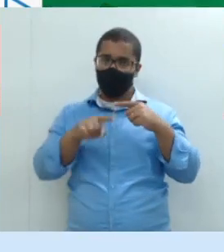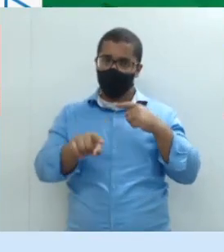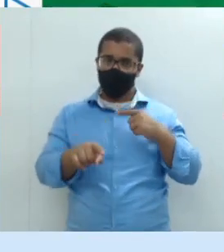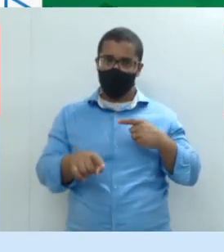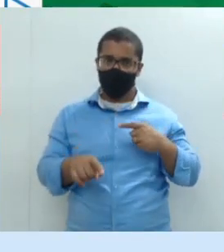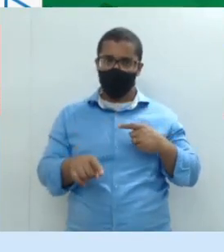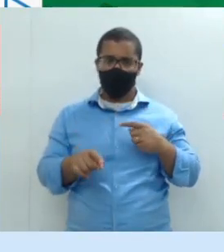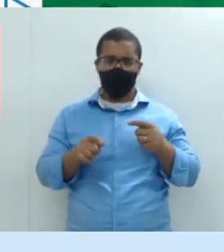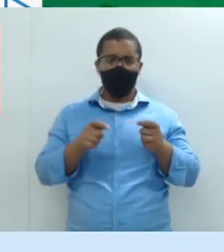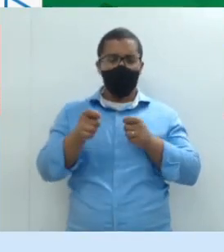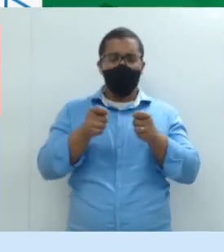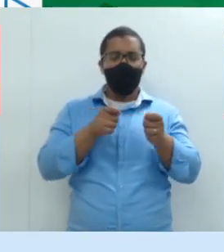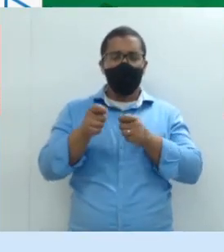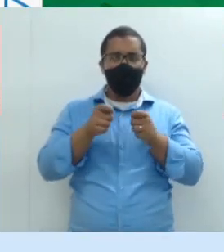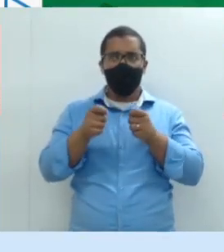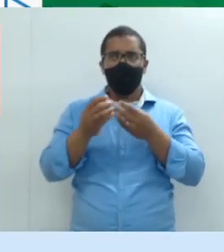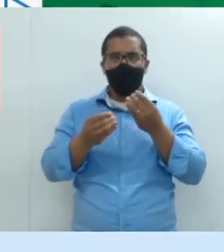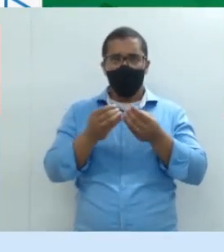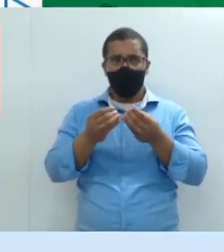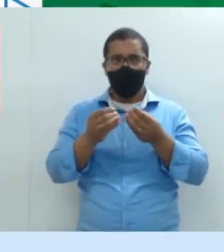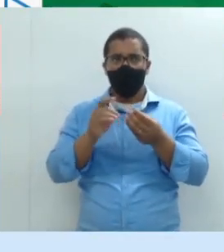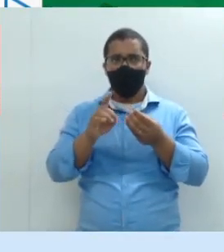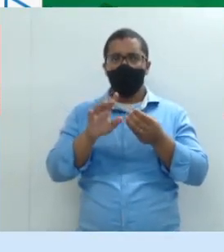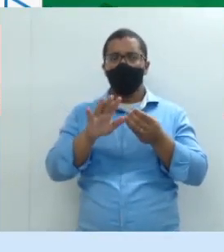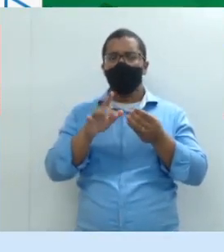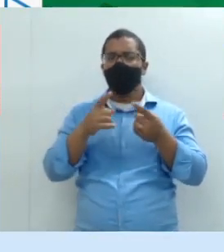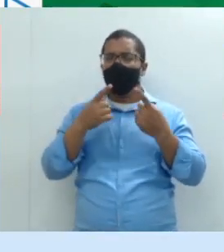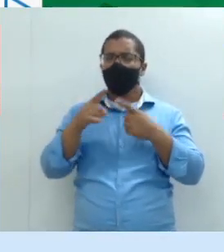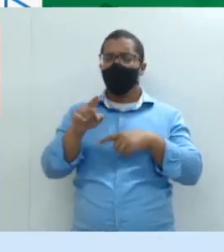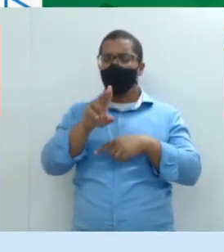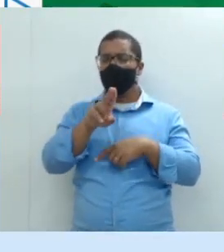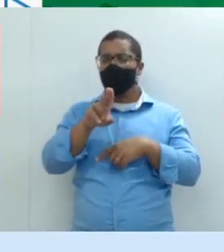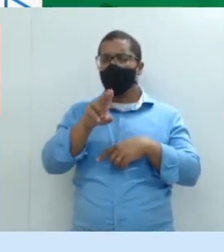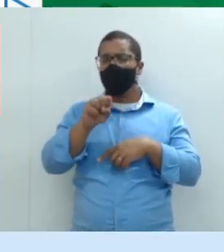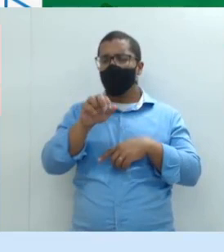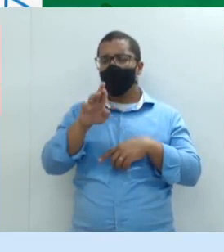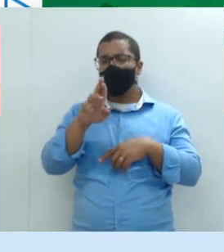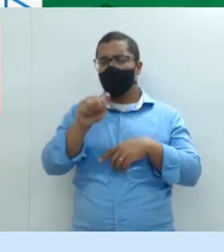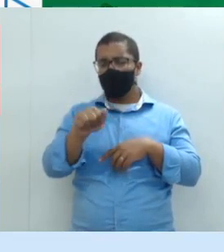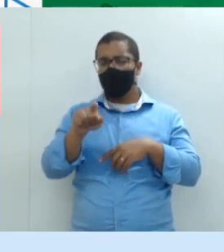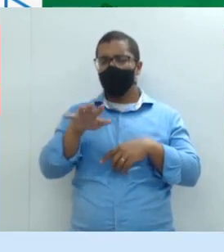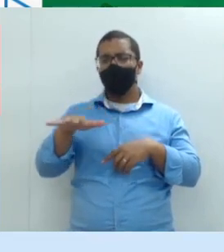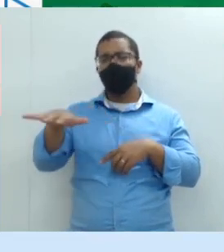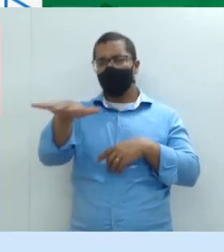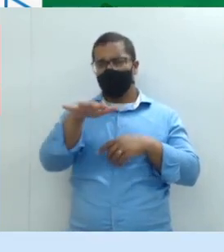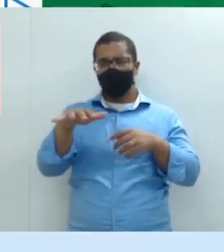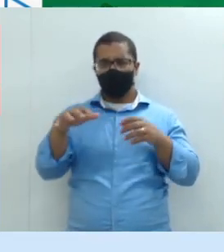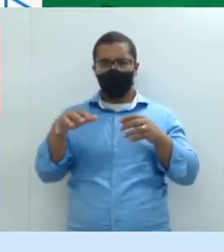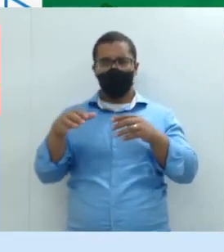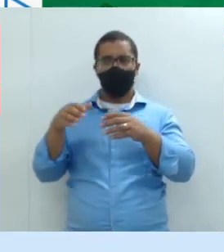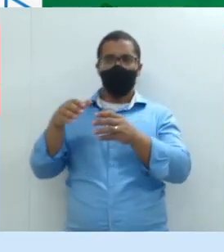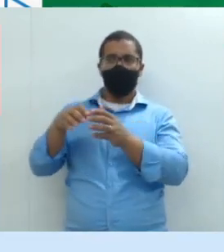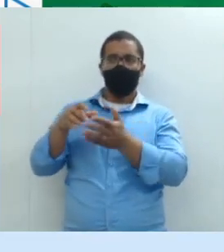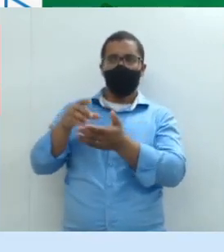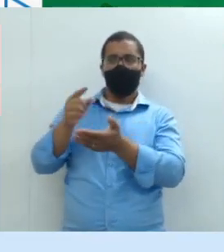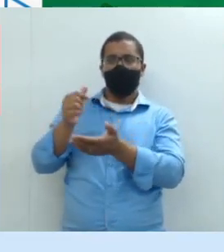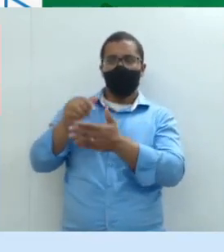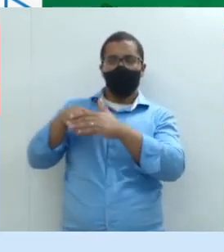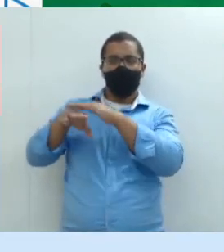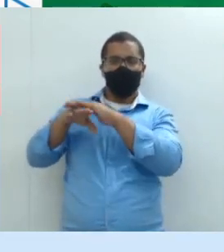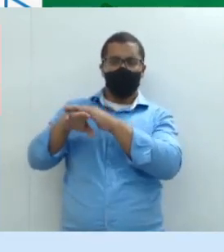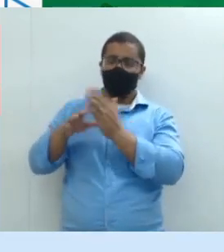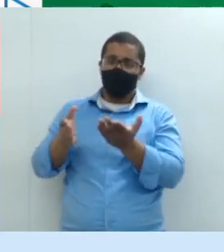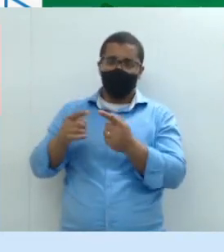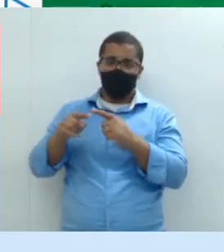será? O controle do destino espiritual, ok. Procurou combater a usura entre os integrantes do clero, entre eles mesmos, né? Não vai. Letra B,